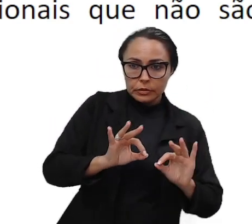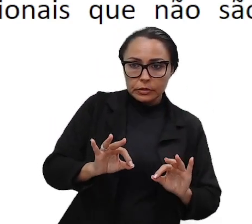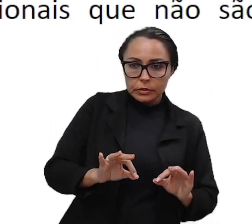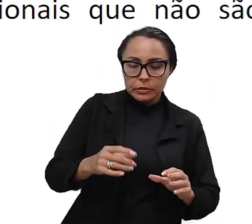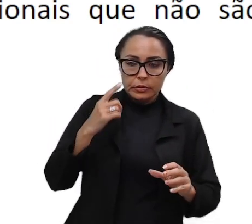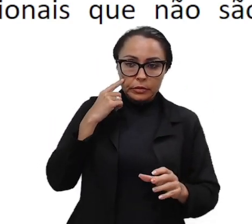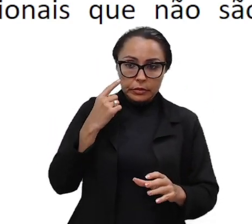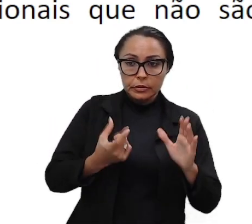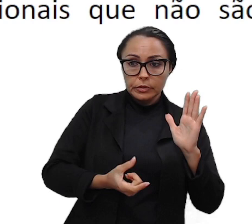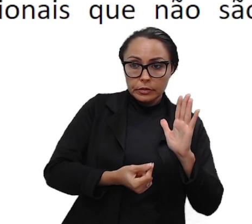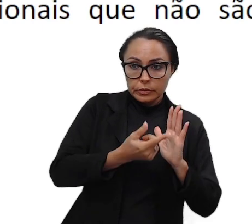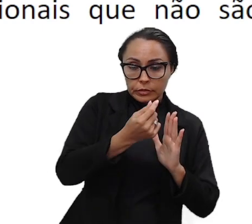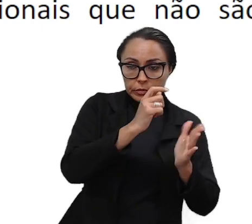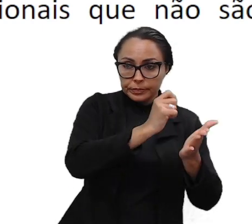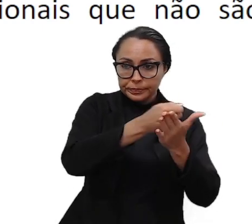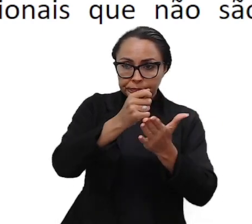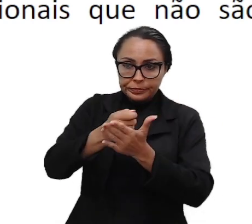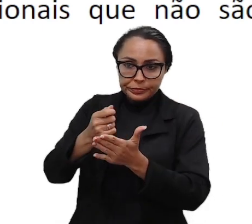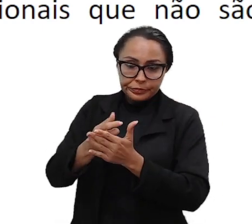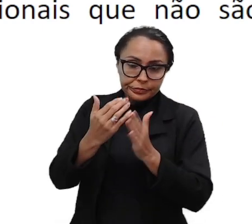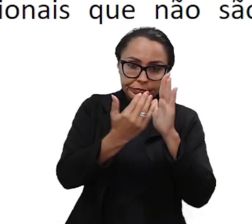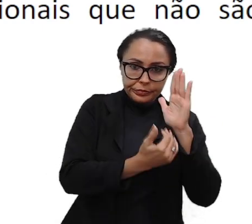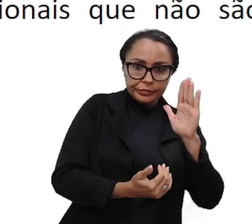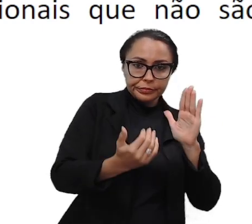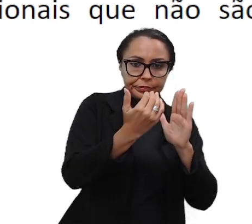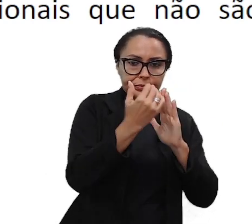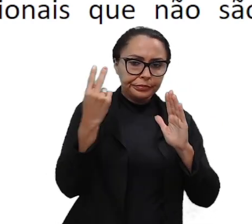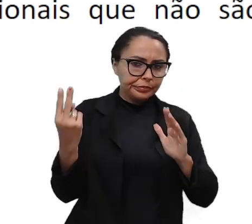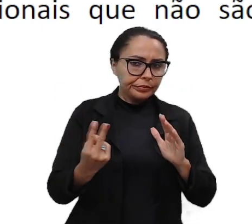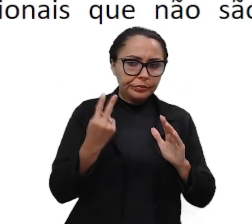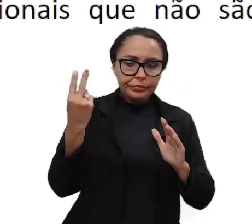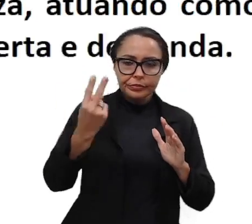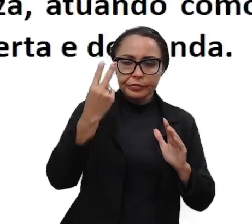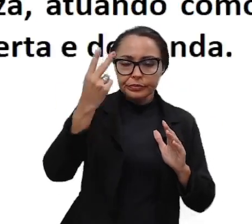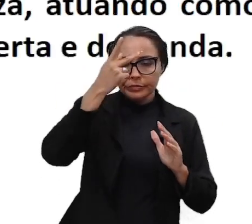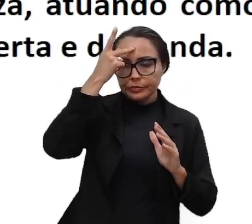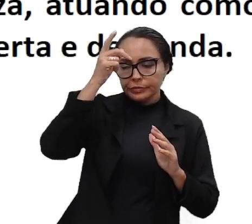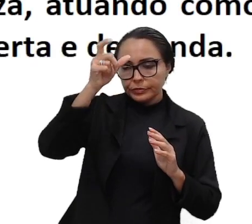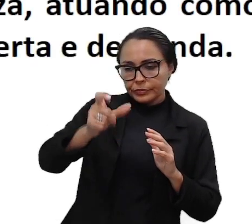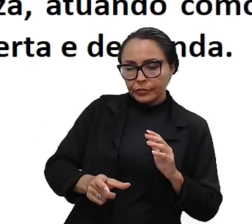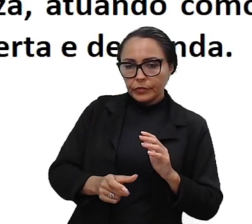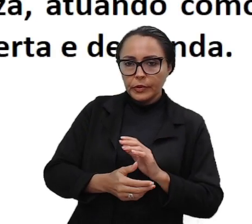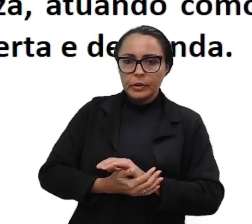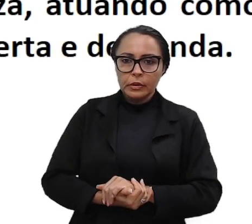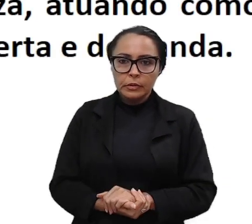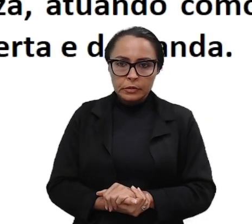custos adicionais que não são valorizados pelo consumidor, nem pelas organizações.